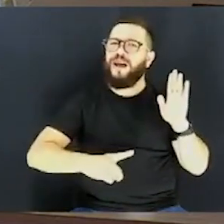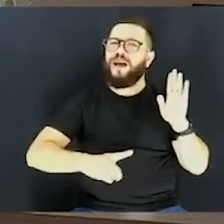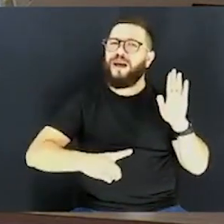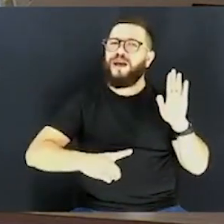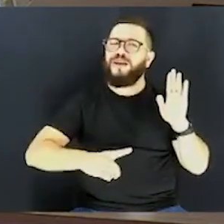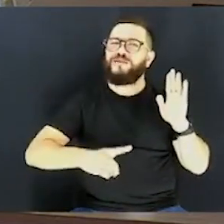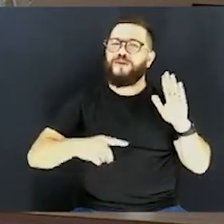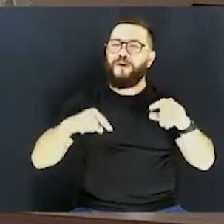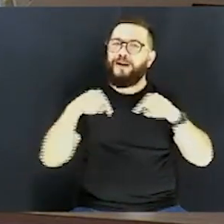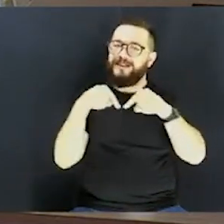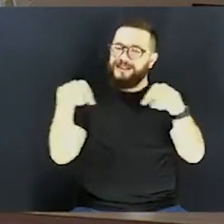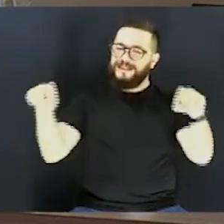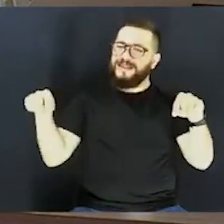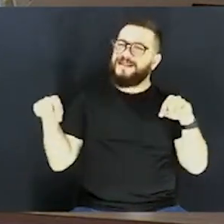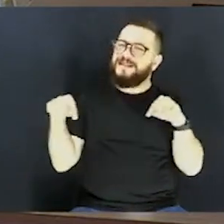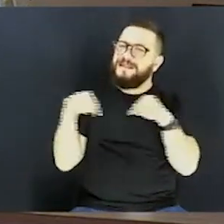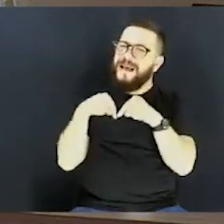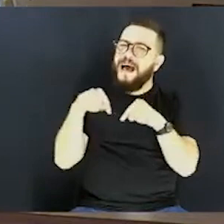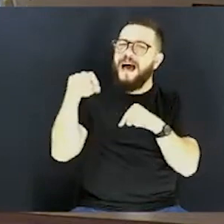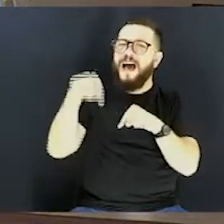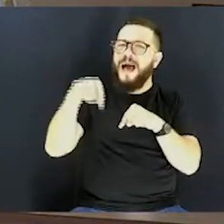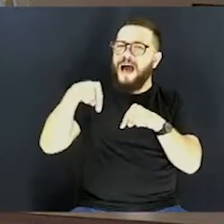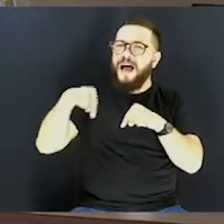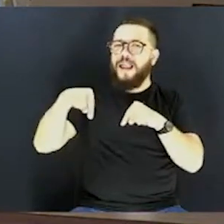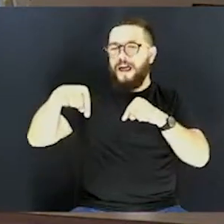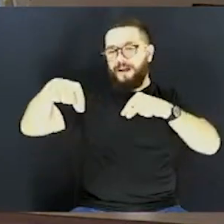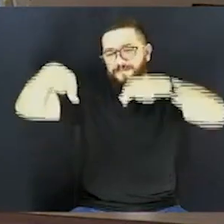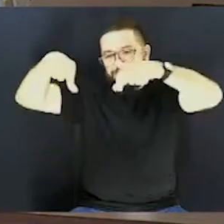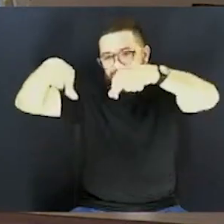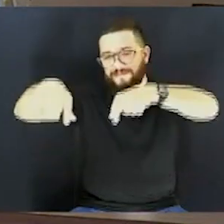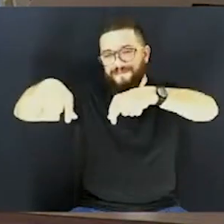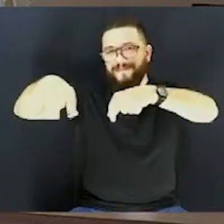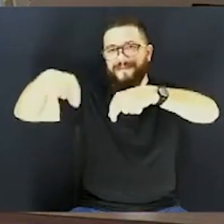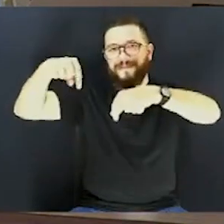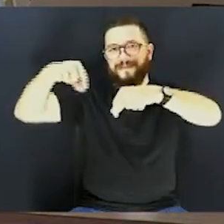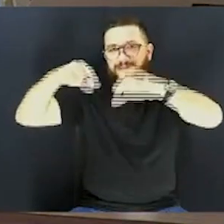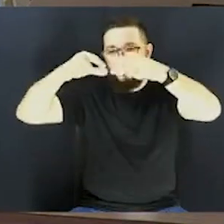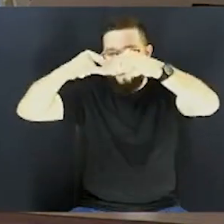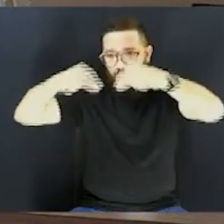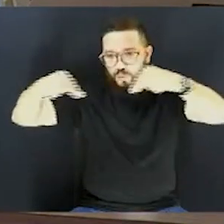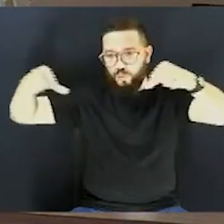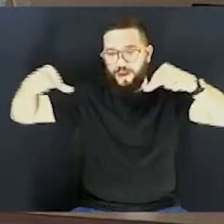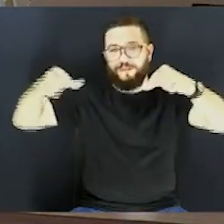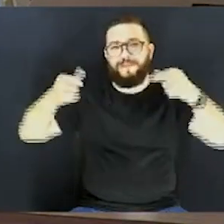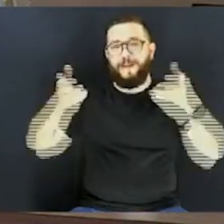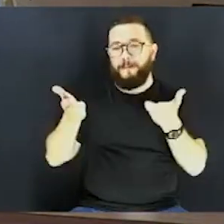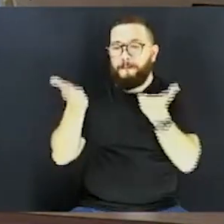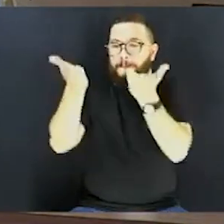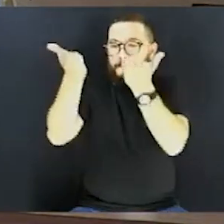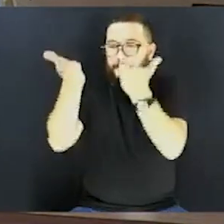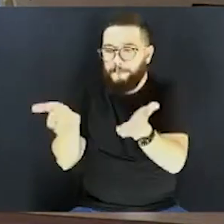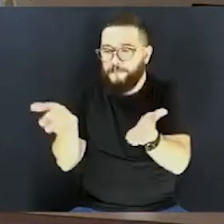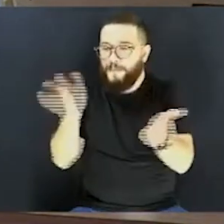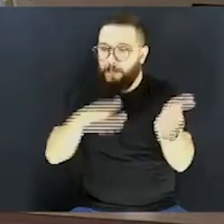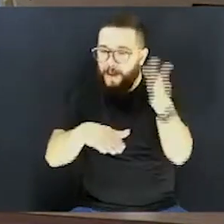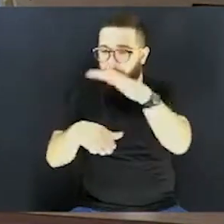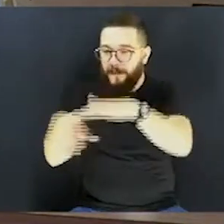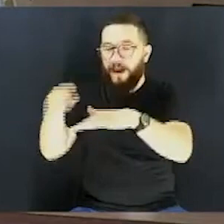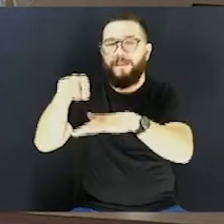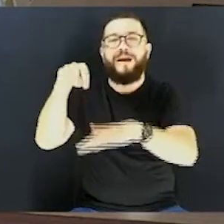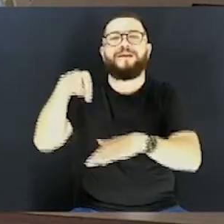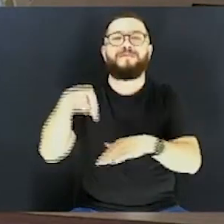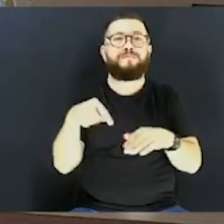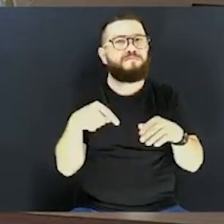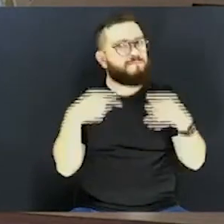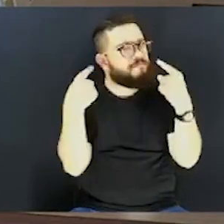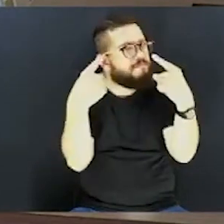um trocador no Palácio 29 de Março. Então, eu quero parabenizar a Prefeitura por esse olhar e fazer o convite e até a provocação para a Câmara